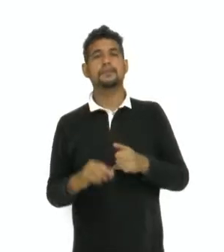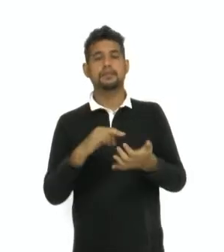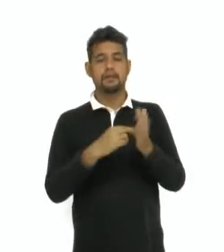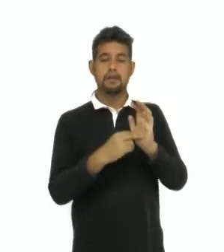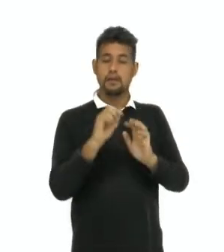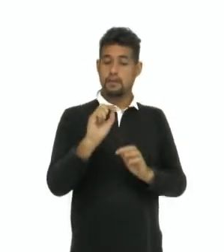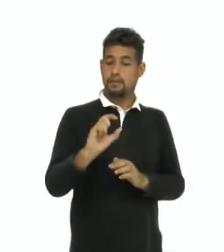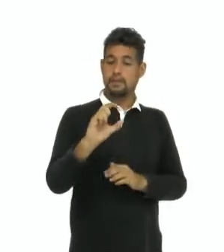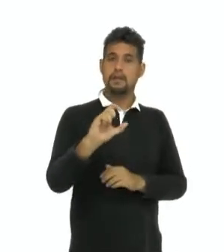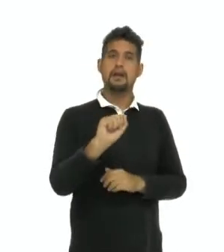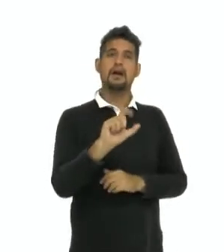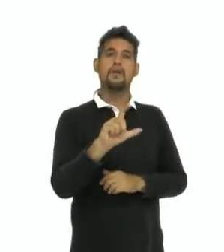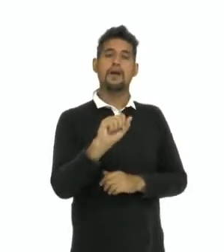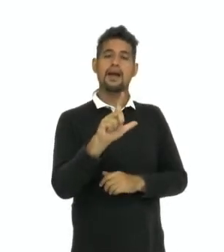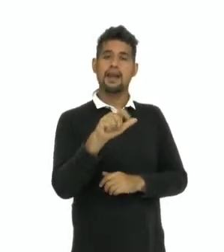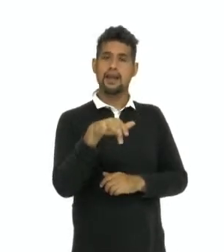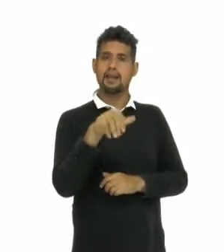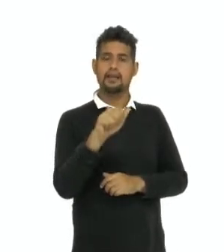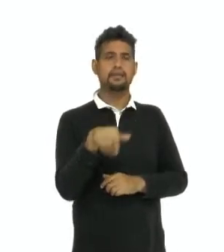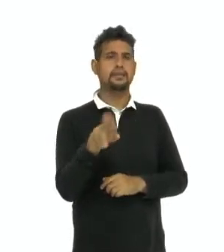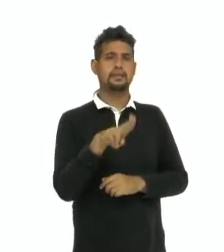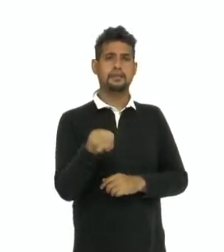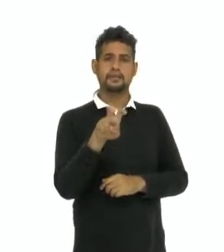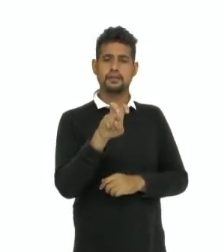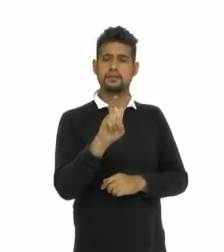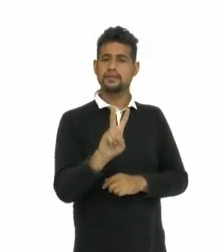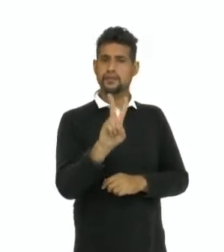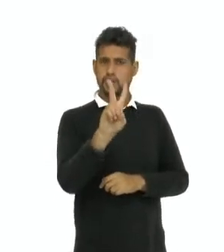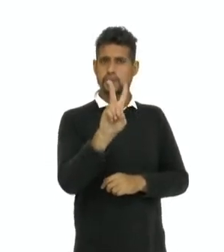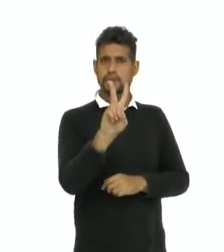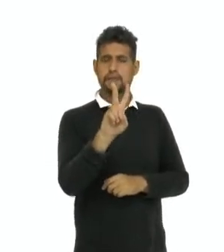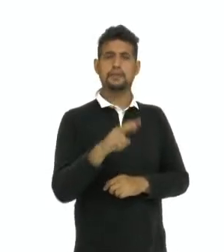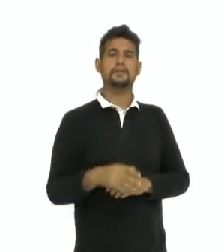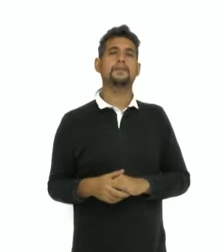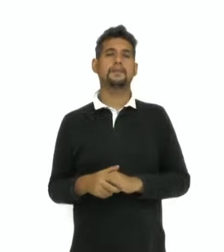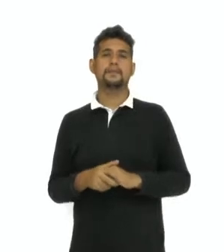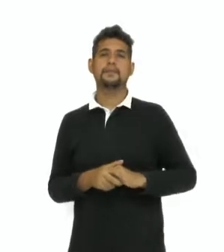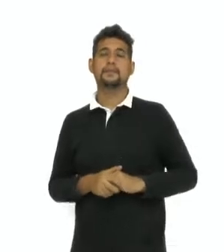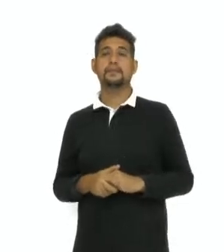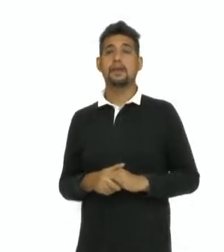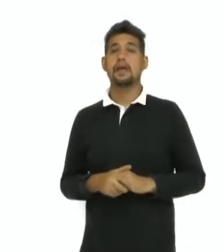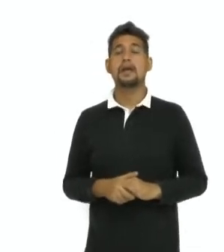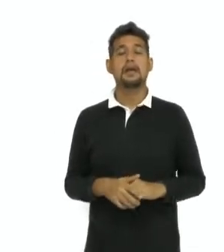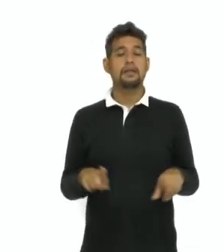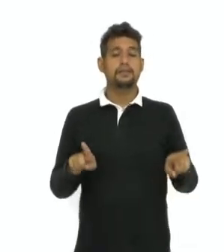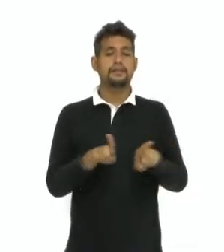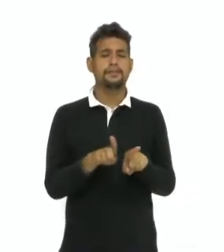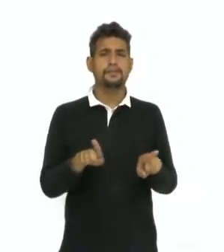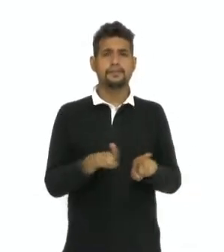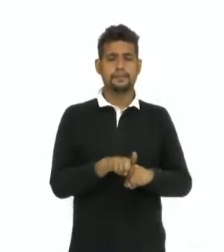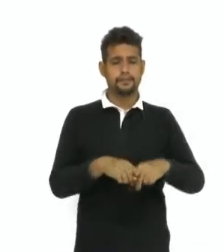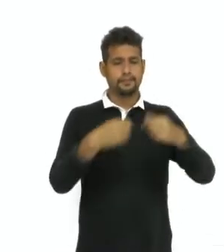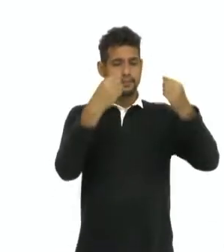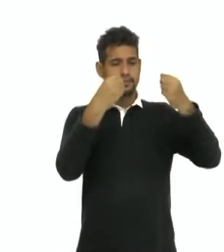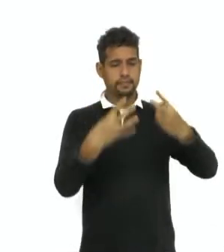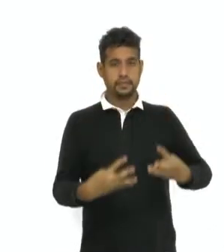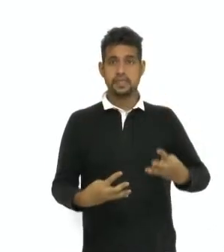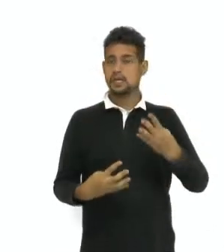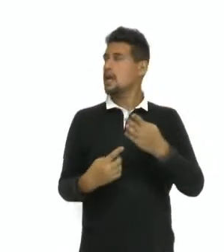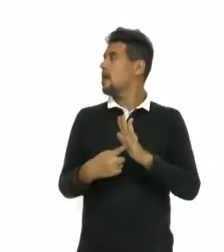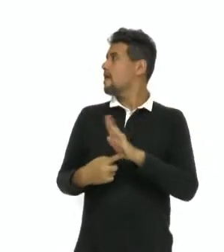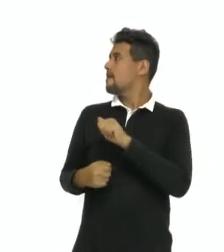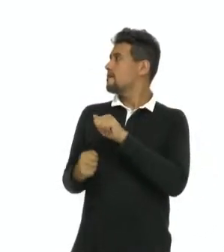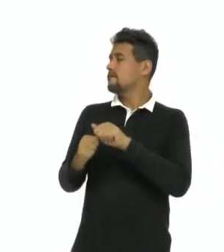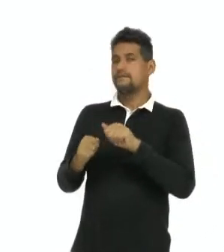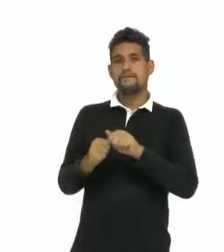pilhas alcalinas de 1,5 volts, né? E está dizendo aqui, né, que é fabricado